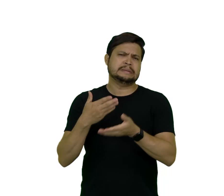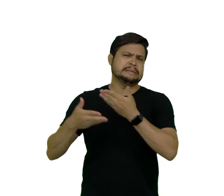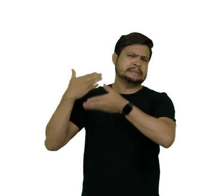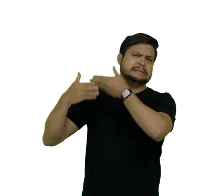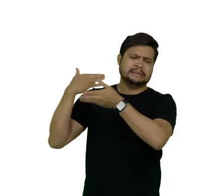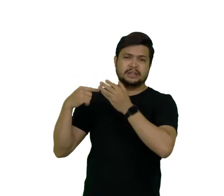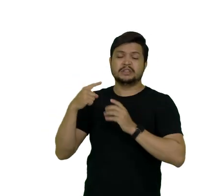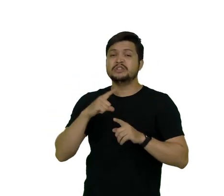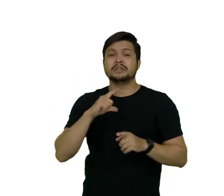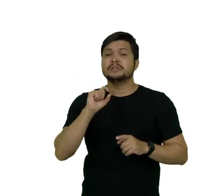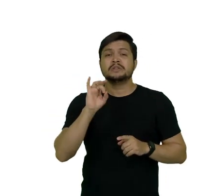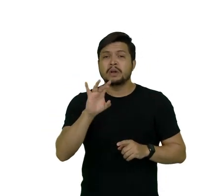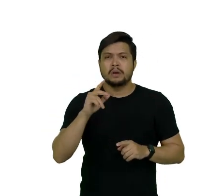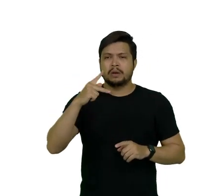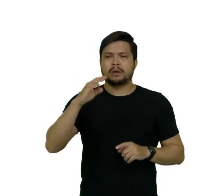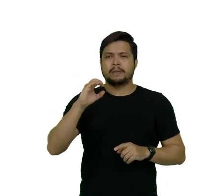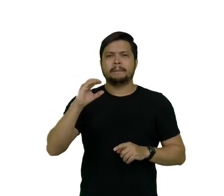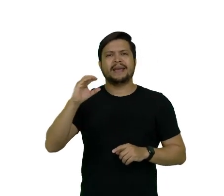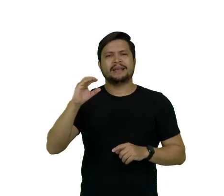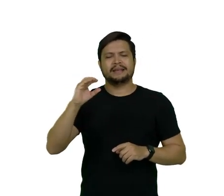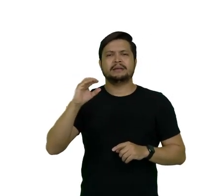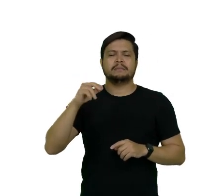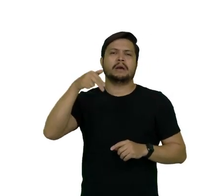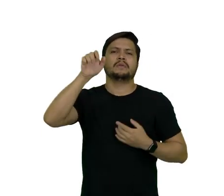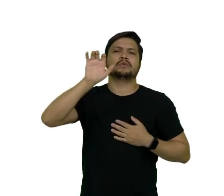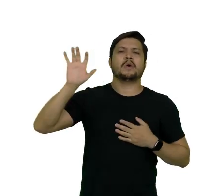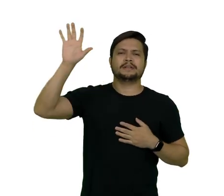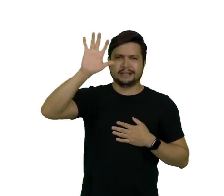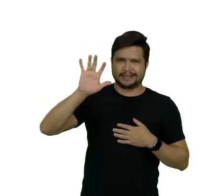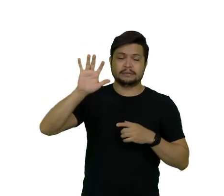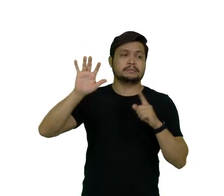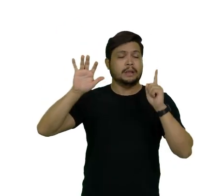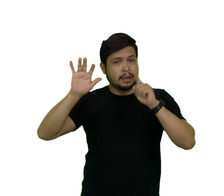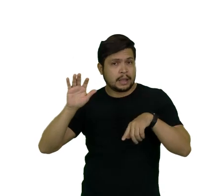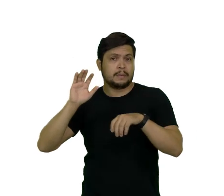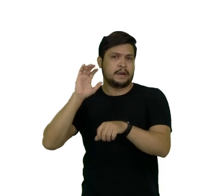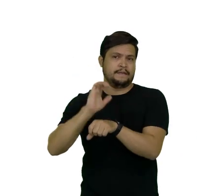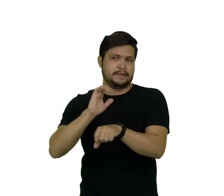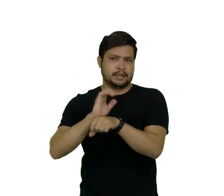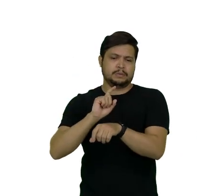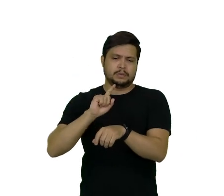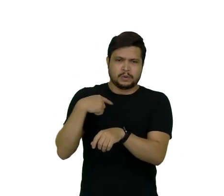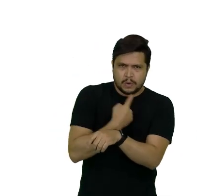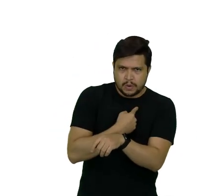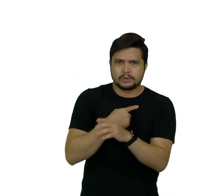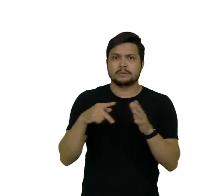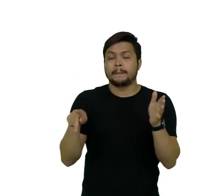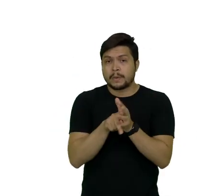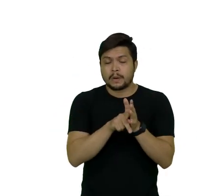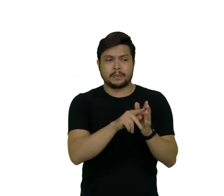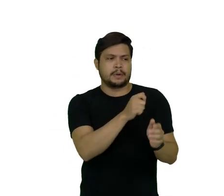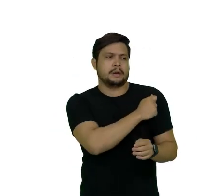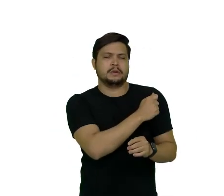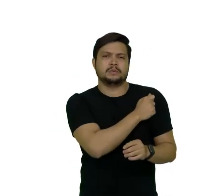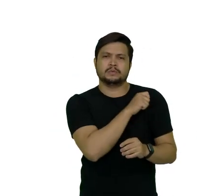lá atrás, só tinha o PEC Nordeste, Reginaldo. Era o evento nosso, da Embrapa, dos alunos das outras... Era